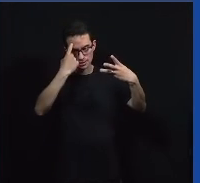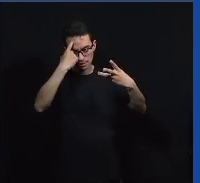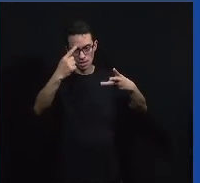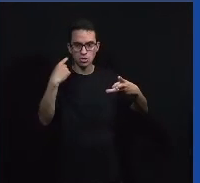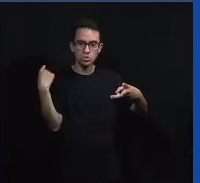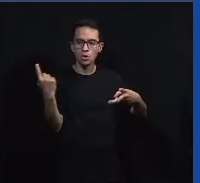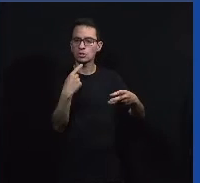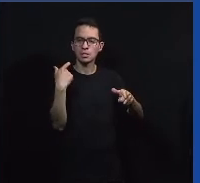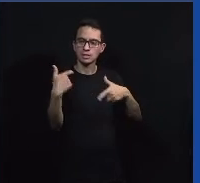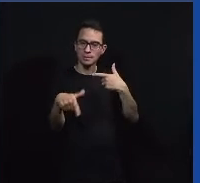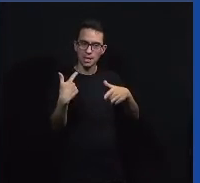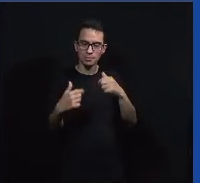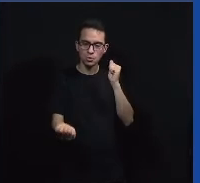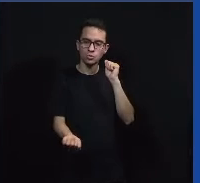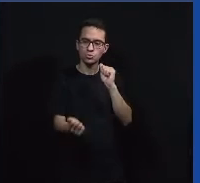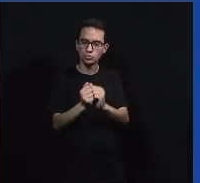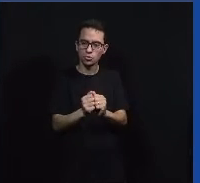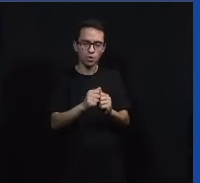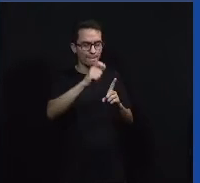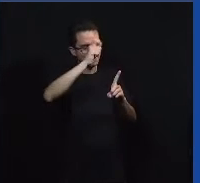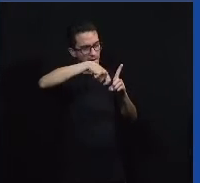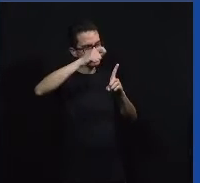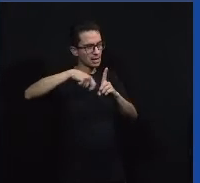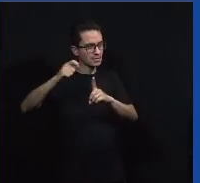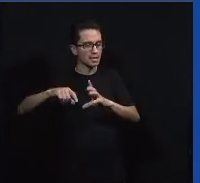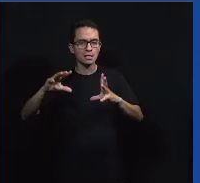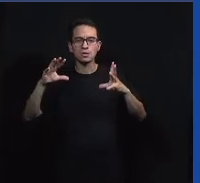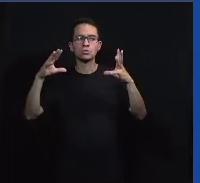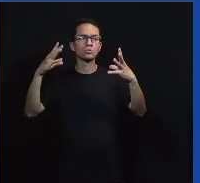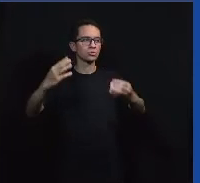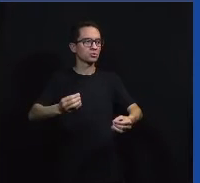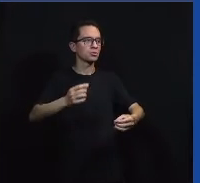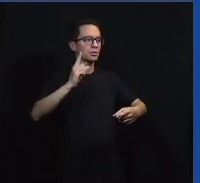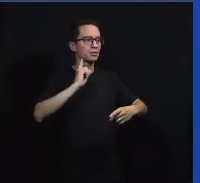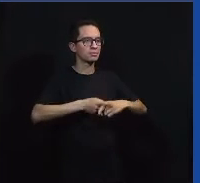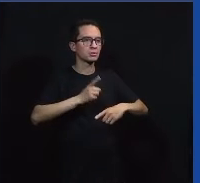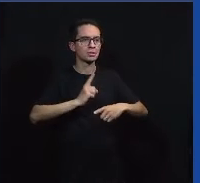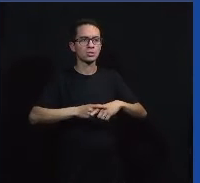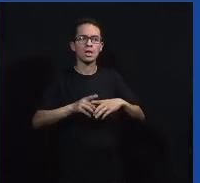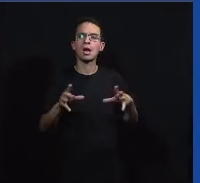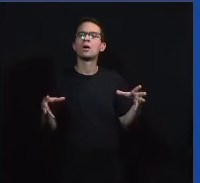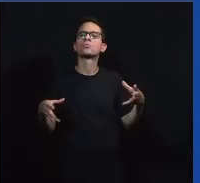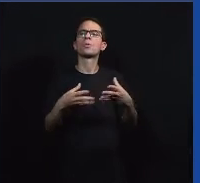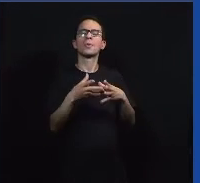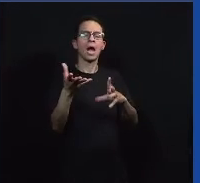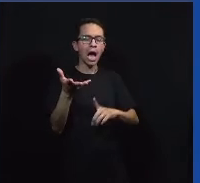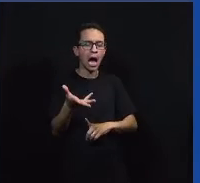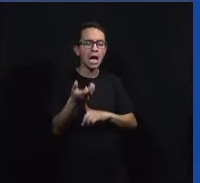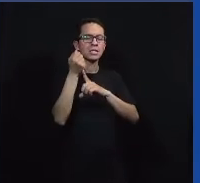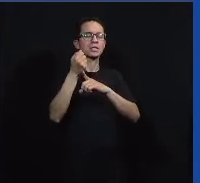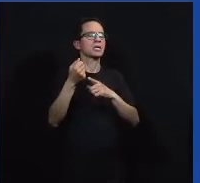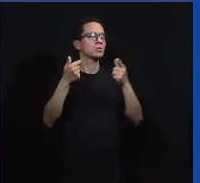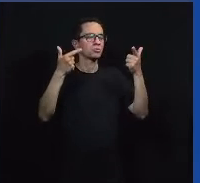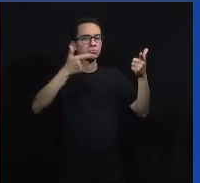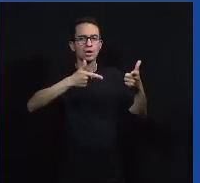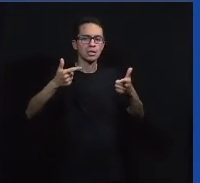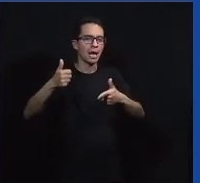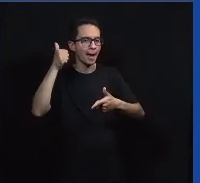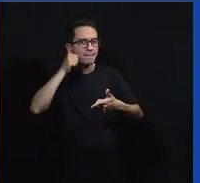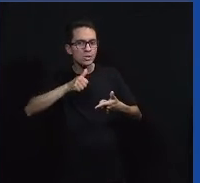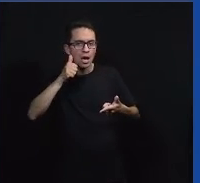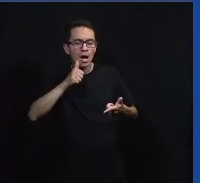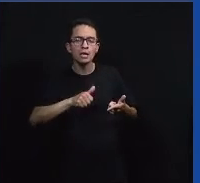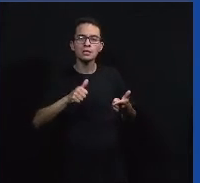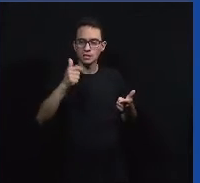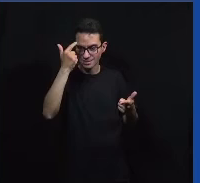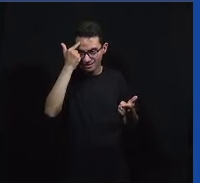longo desses meses todos, né? Então, os jovens decidiram fazer um grupo de arte e meio ambiente, um outro só de mulheres, e um